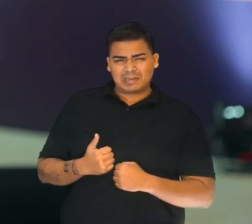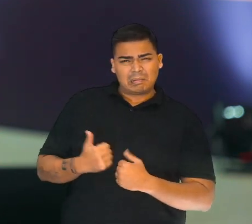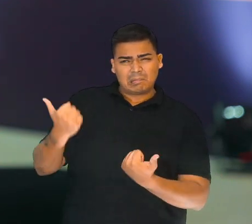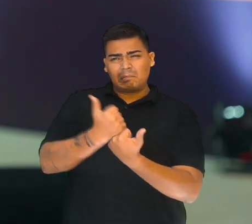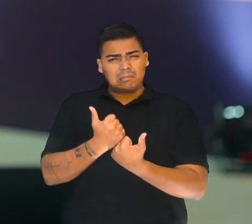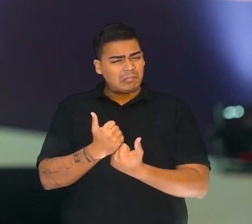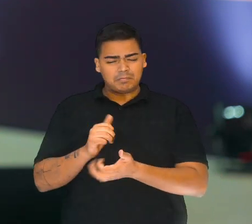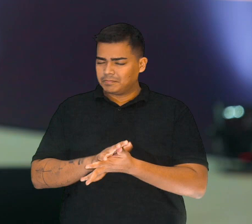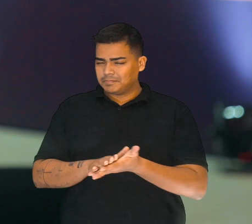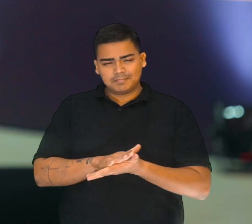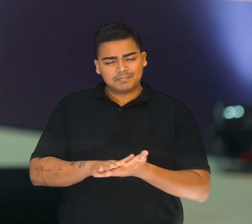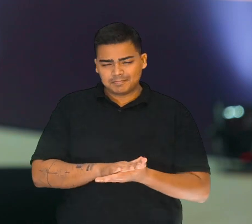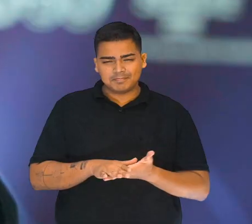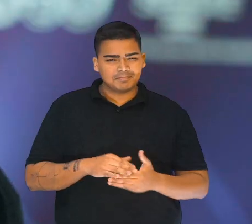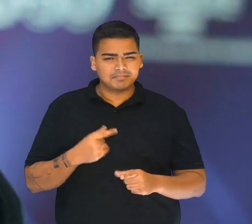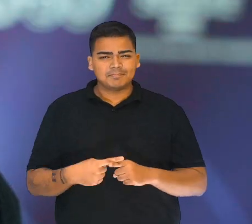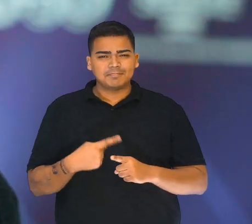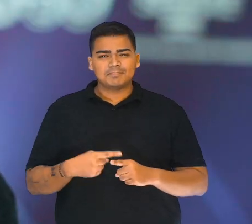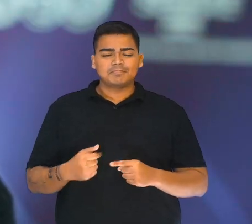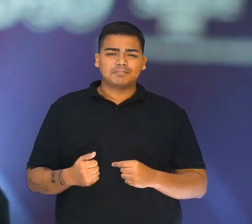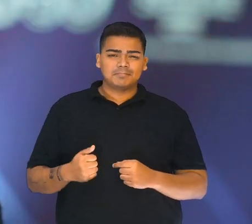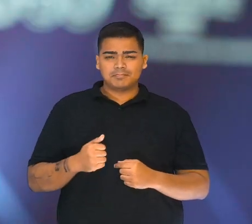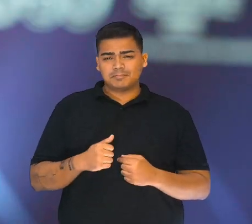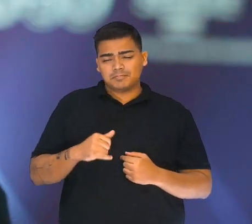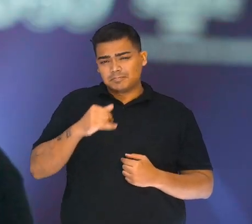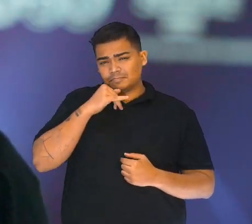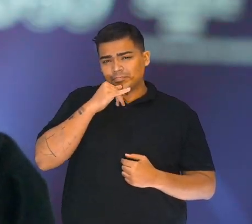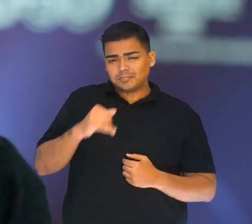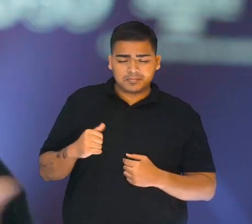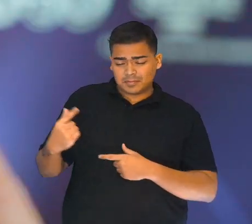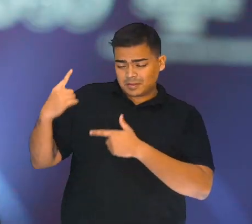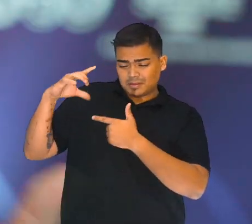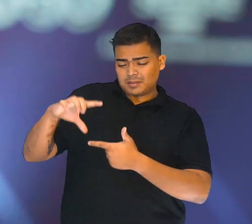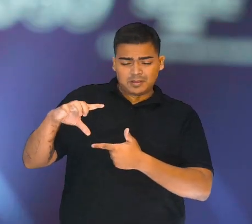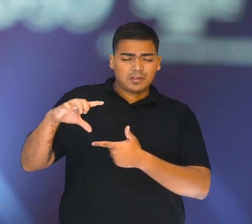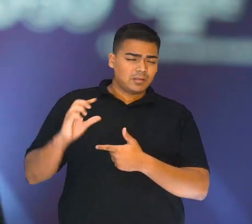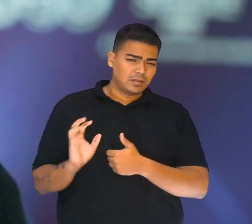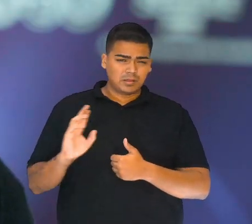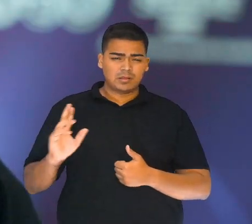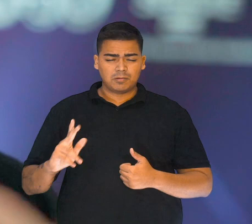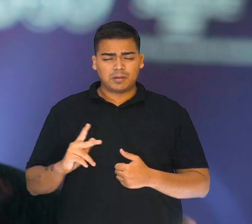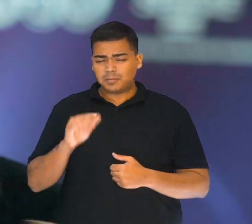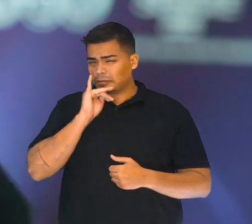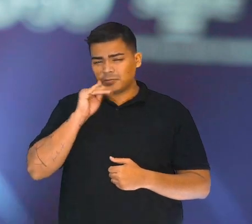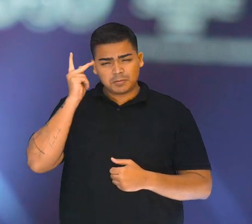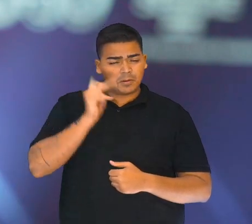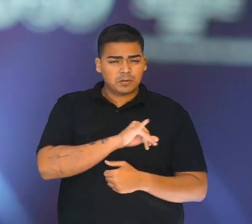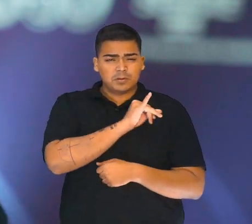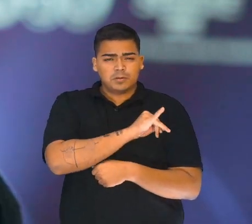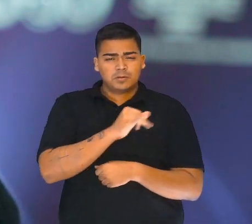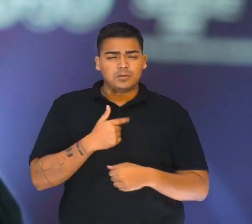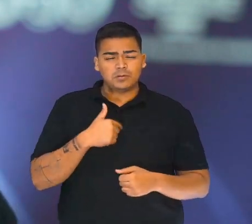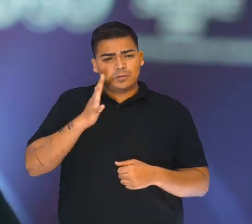trocaria por nada, porque até o fato de não estar no tradicional eixo, né, Rio, São